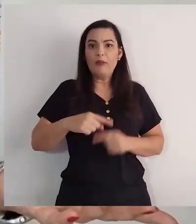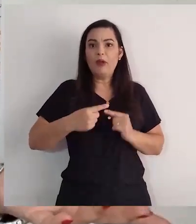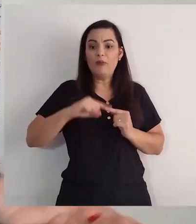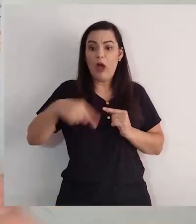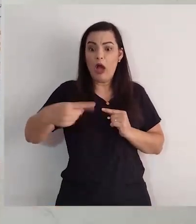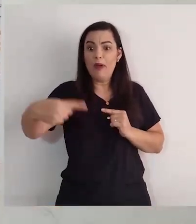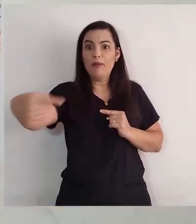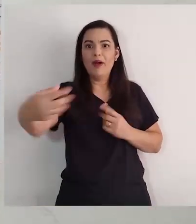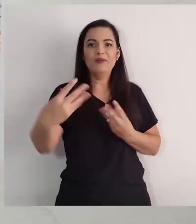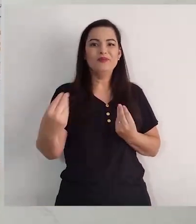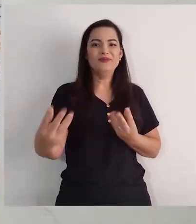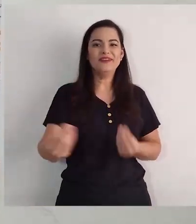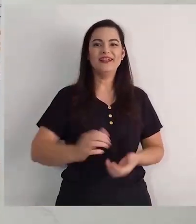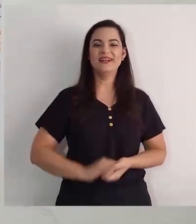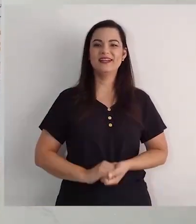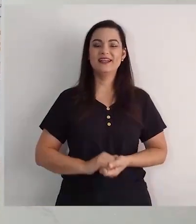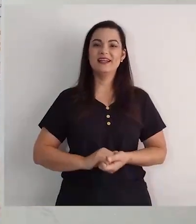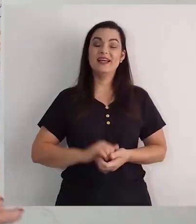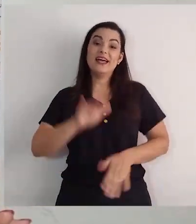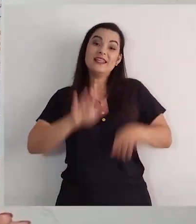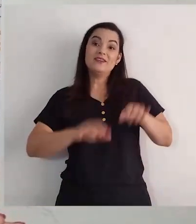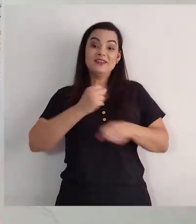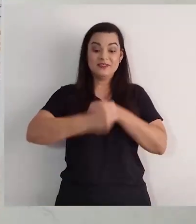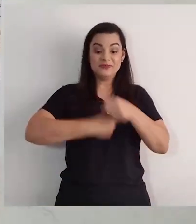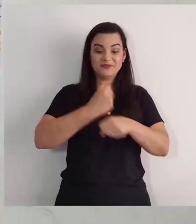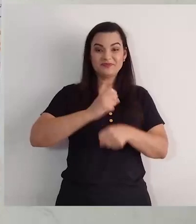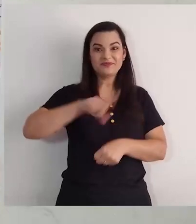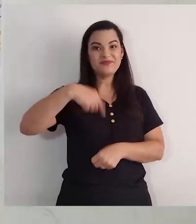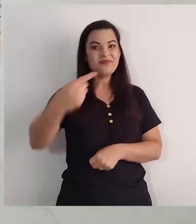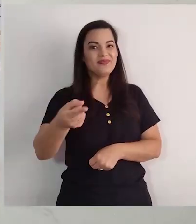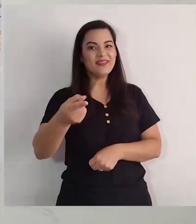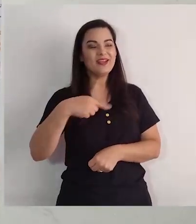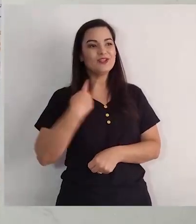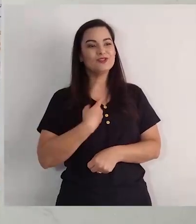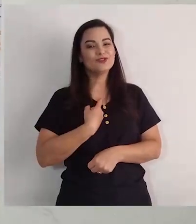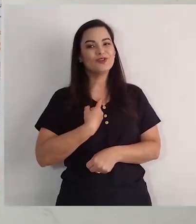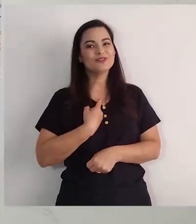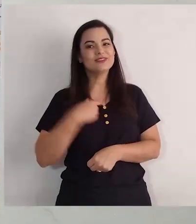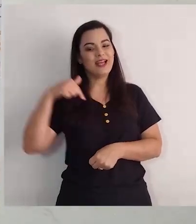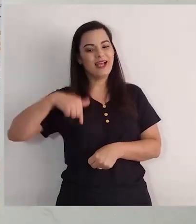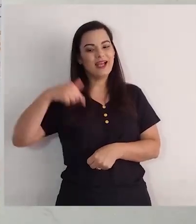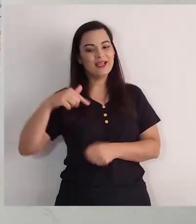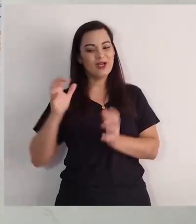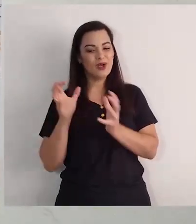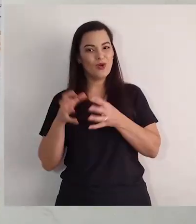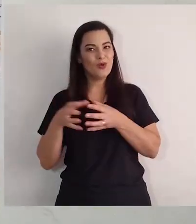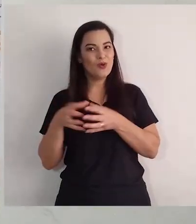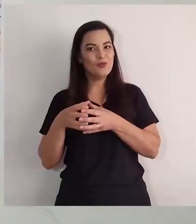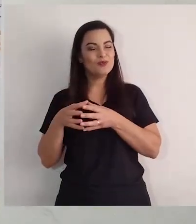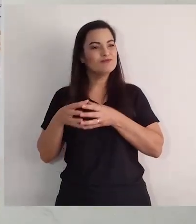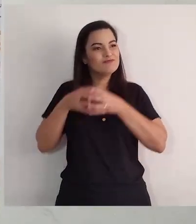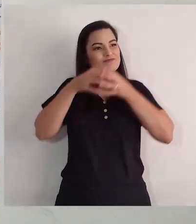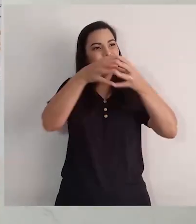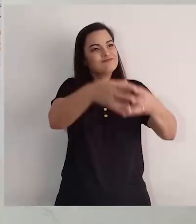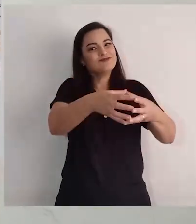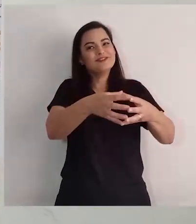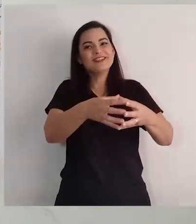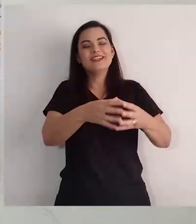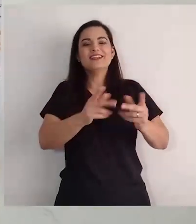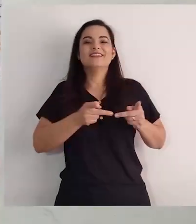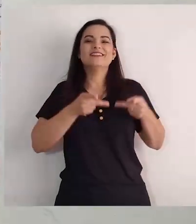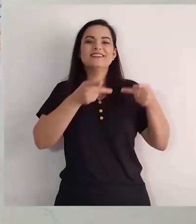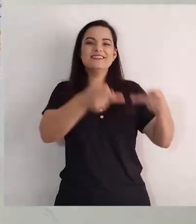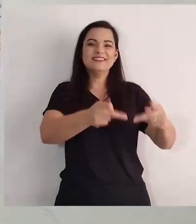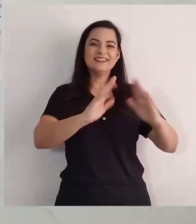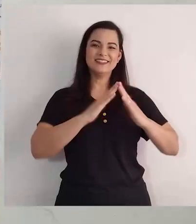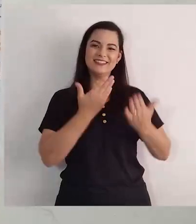vem aí, a gente não consegue fazer algumas visitinhas nas escolas e olha, uma bagunça bem boa, viu?